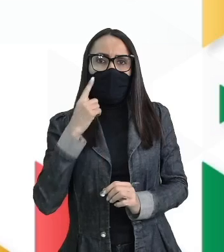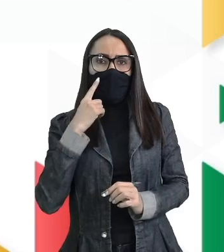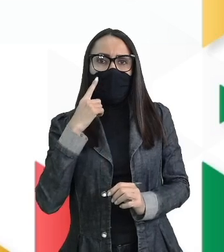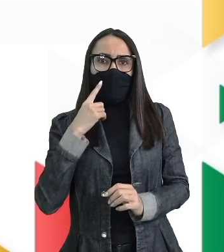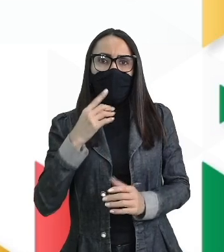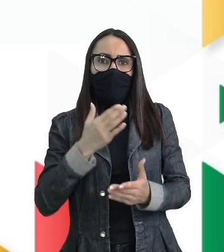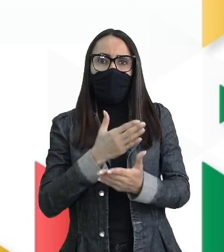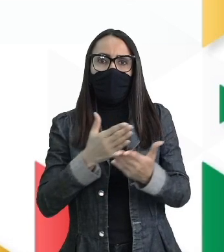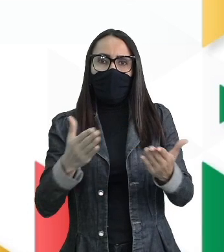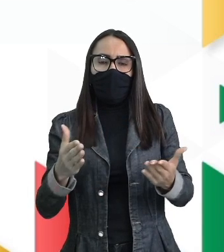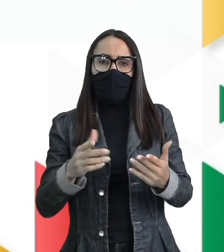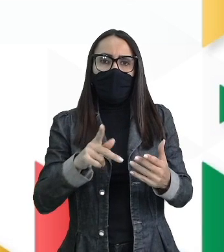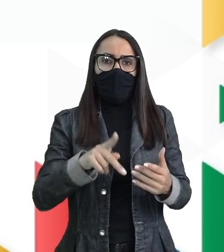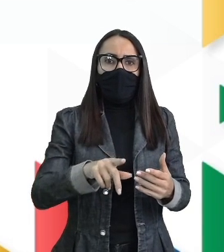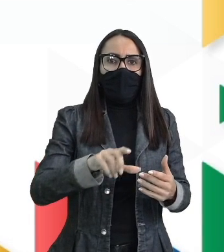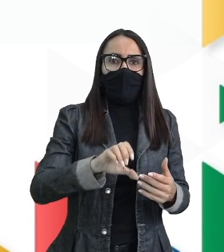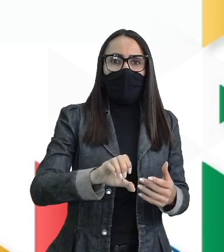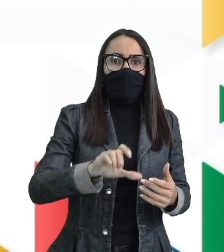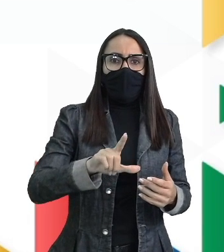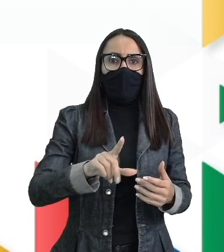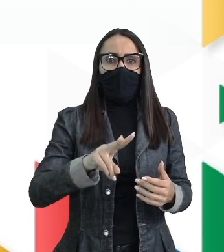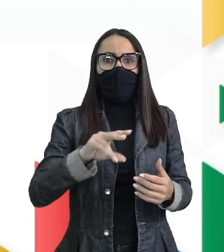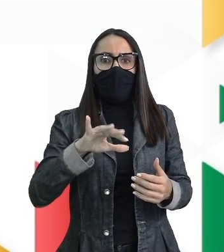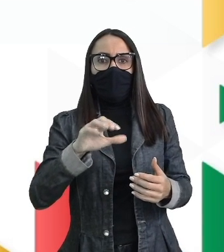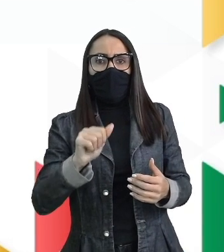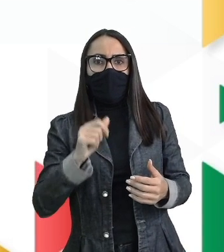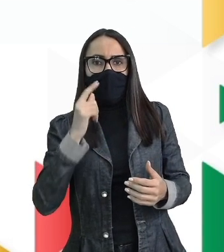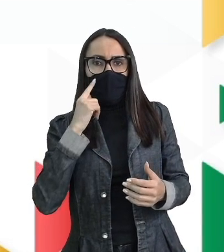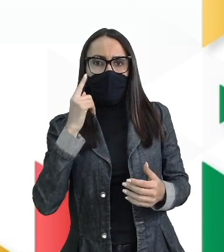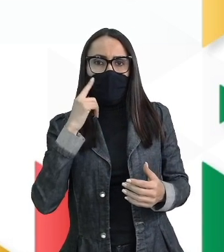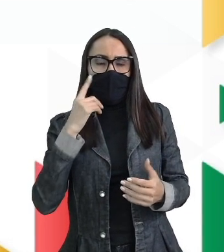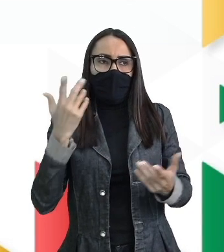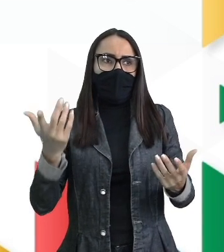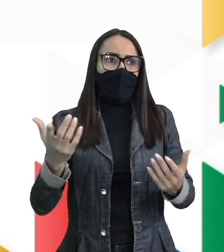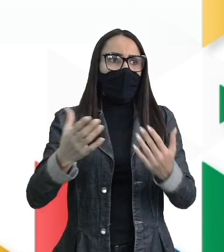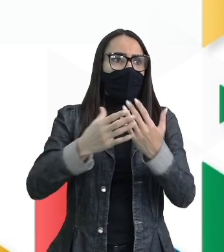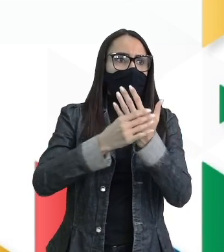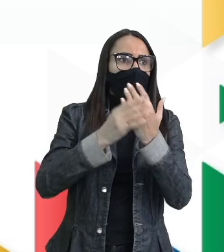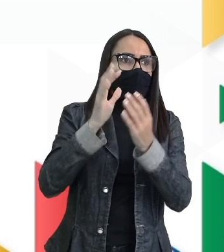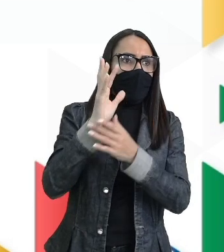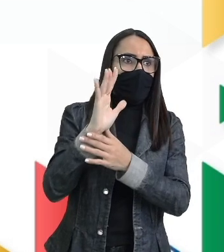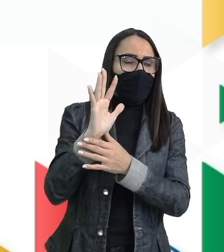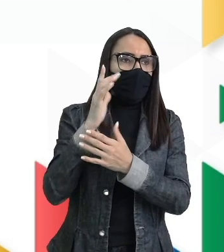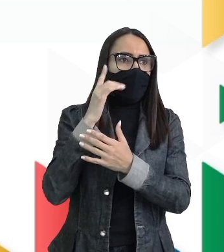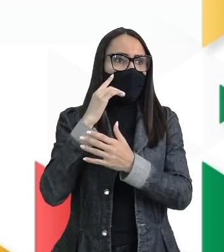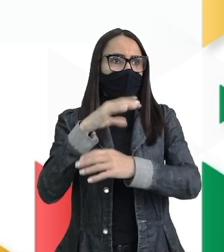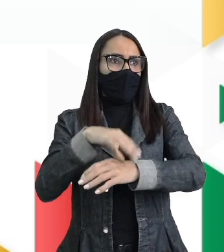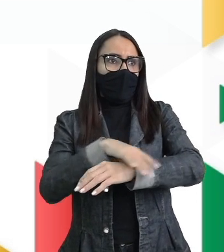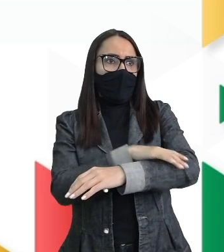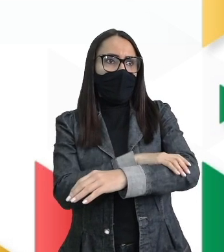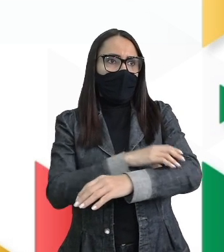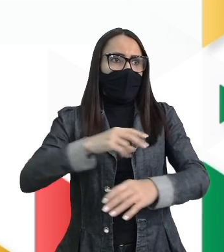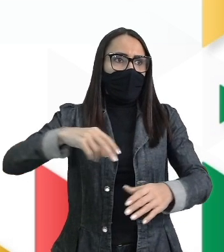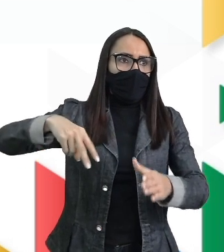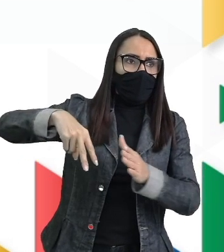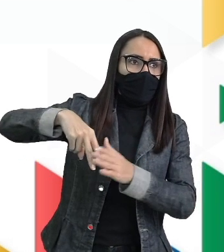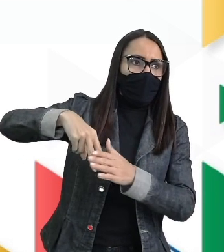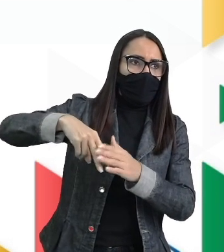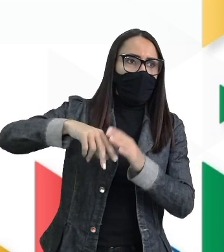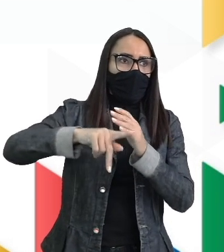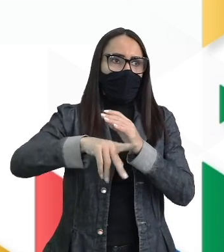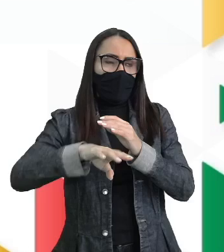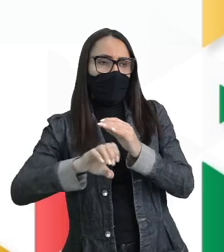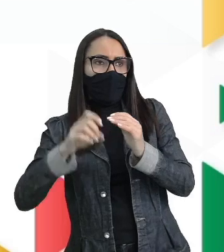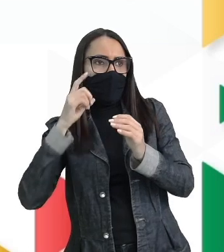cintura pélvica, o braço, a mão, a perna, o pé. Já no axial,